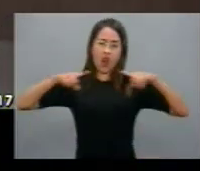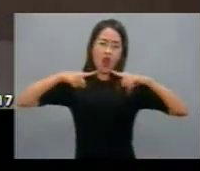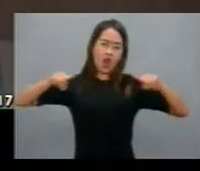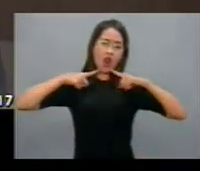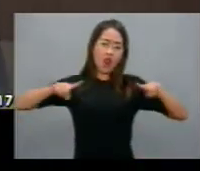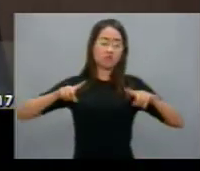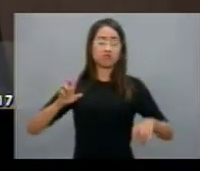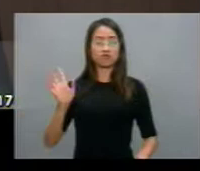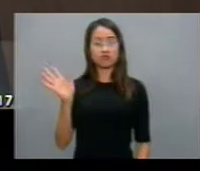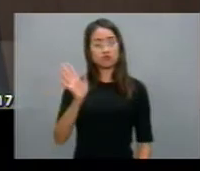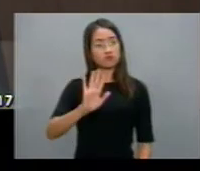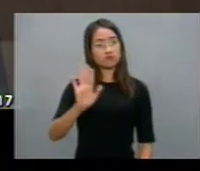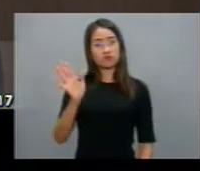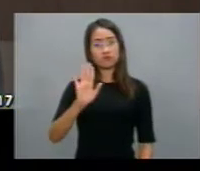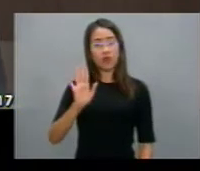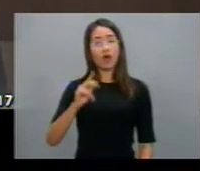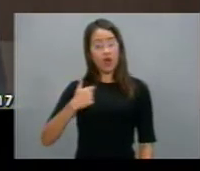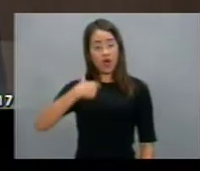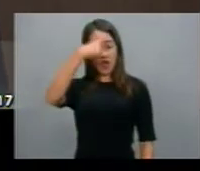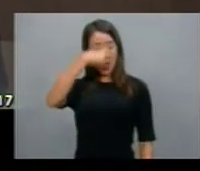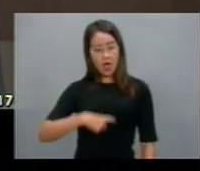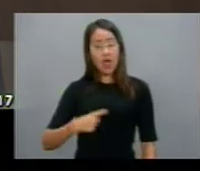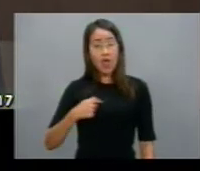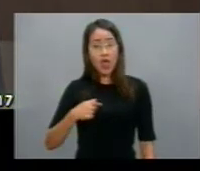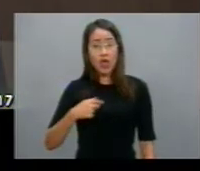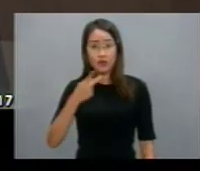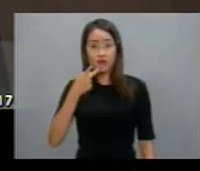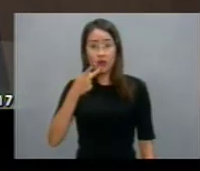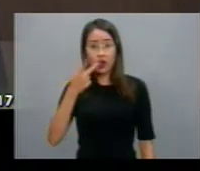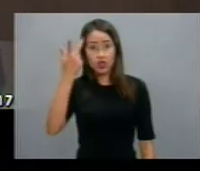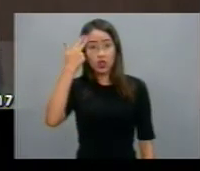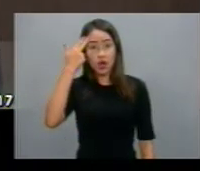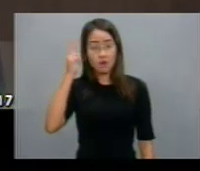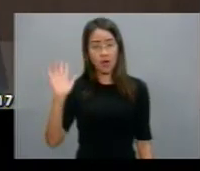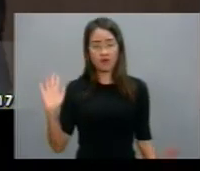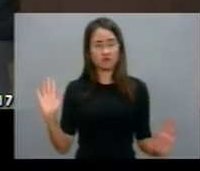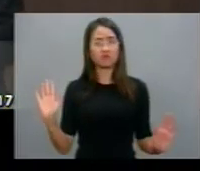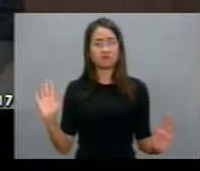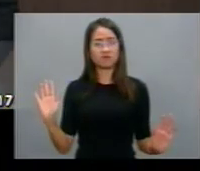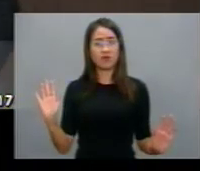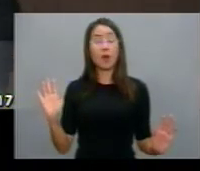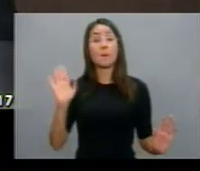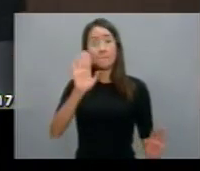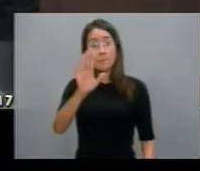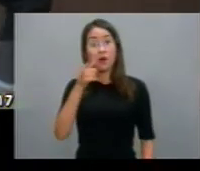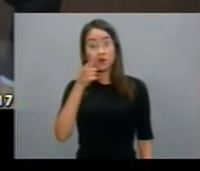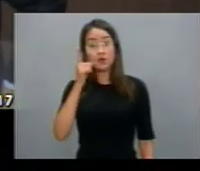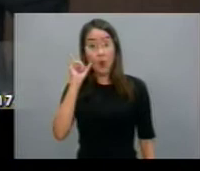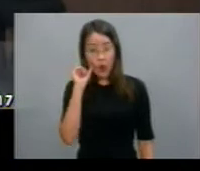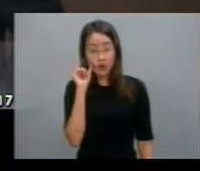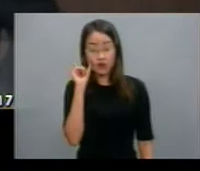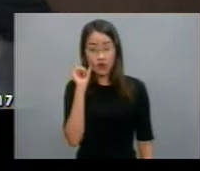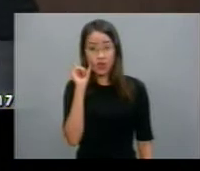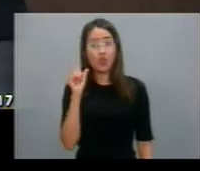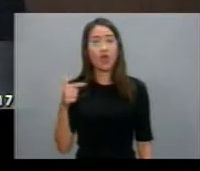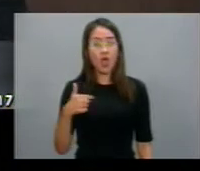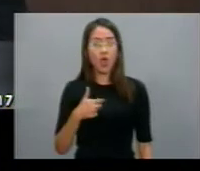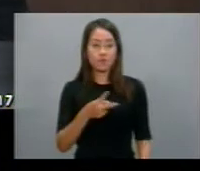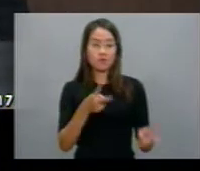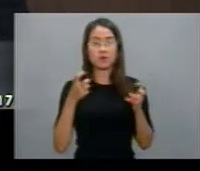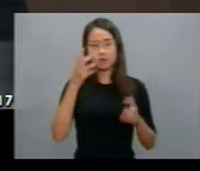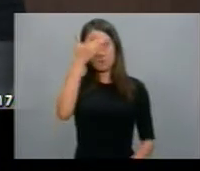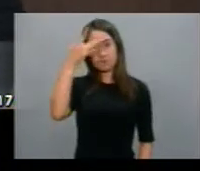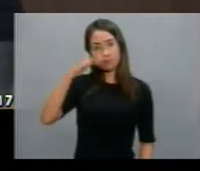utilizando-nos de uma tragédia, do pânico que a população sentiu ontem para fazer oposição ao governo Camilo. Eu repito, eu sou oposição ao governo Camilo, mas não